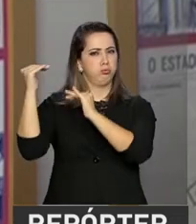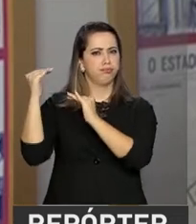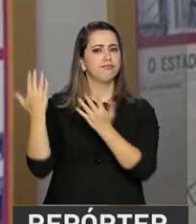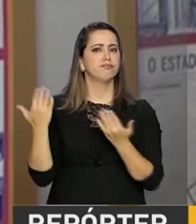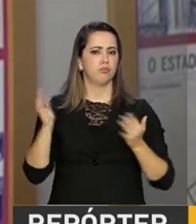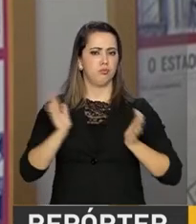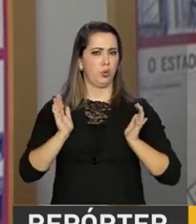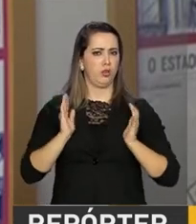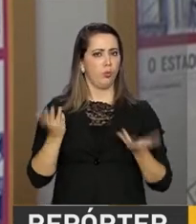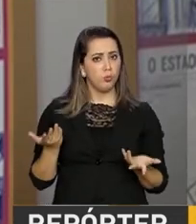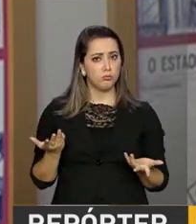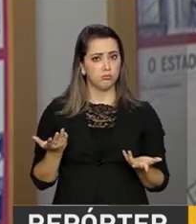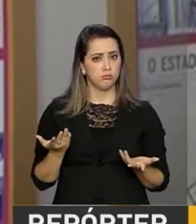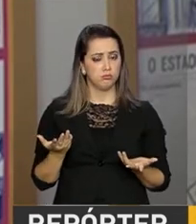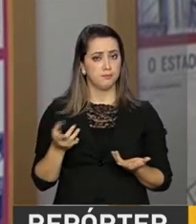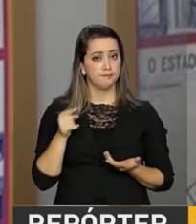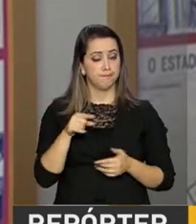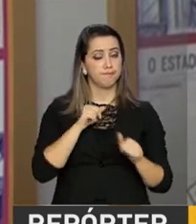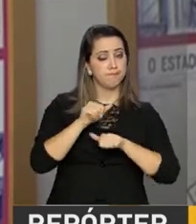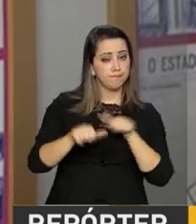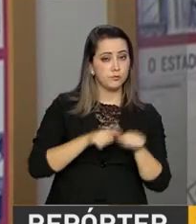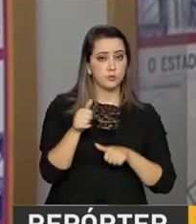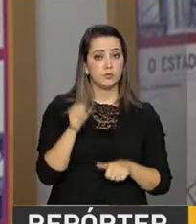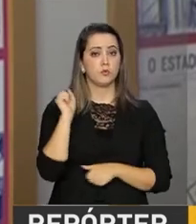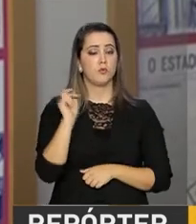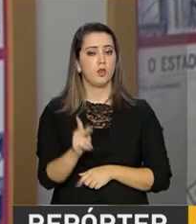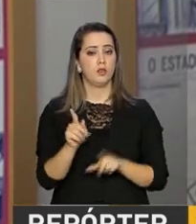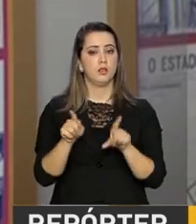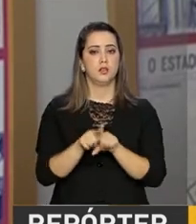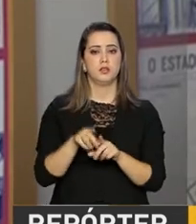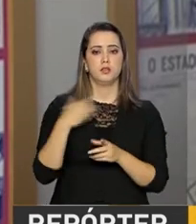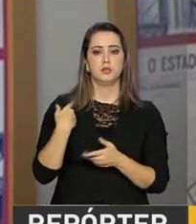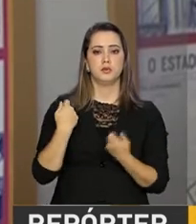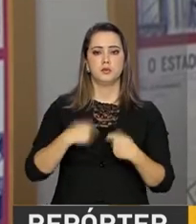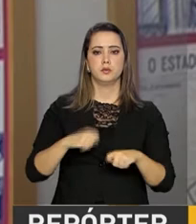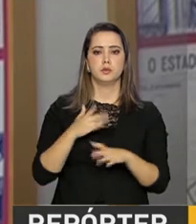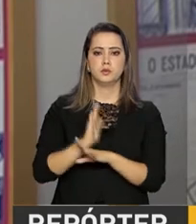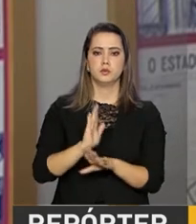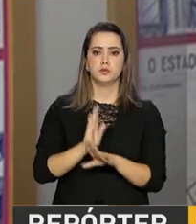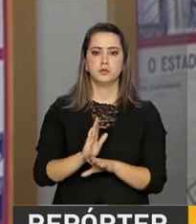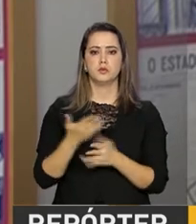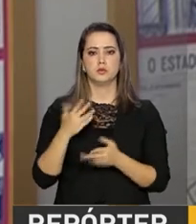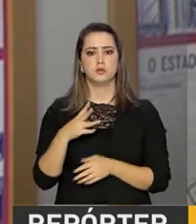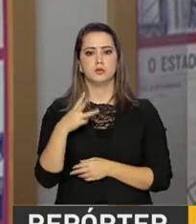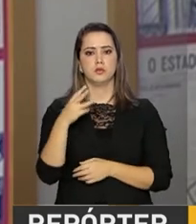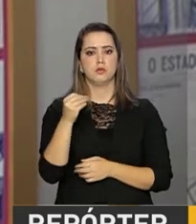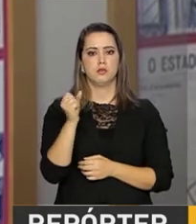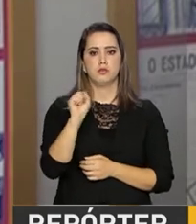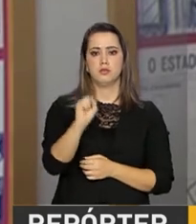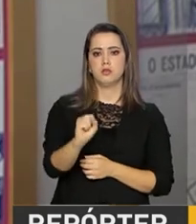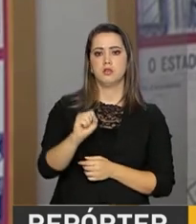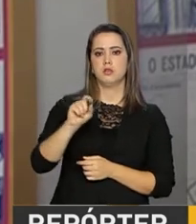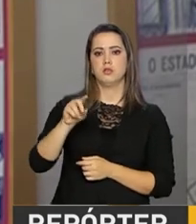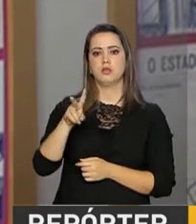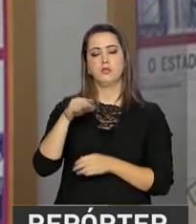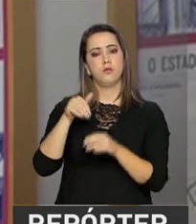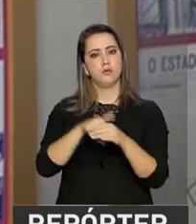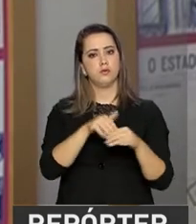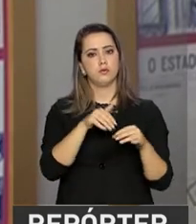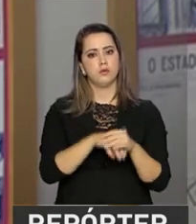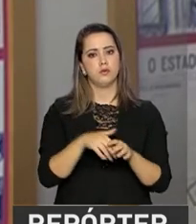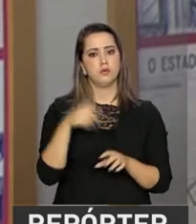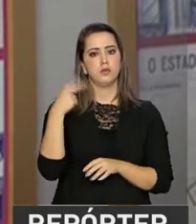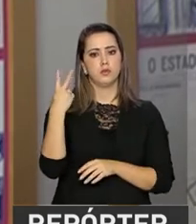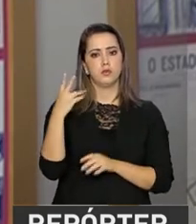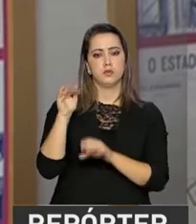que modifica regras do sistema previdenciário precisa do apoio de pelo menos 308 votos em dois